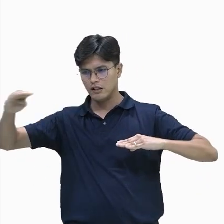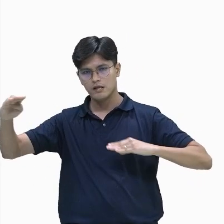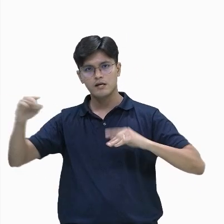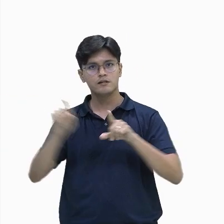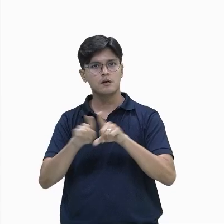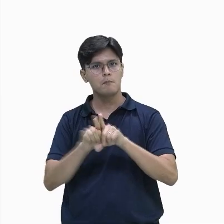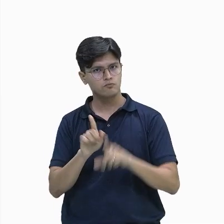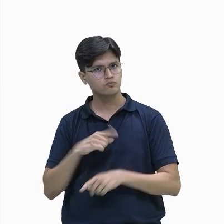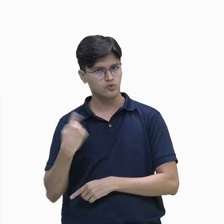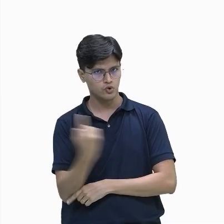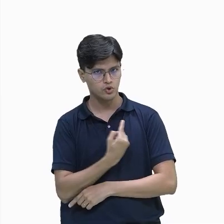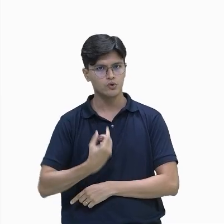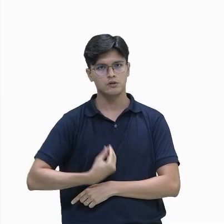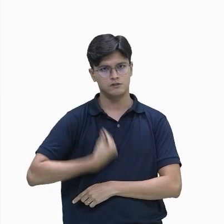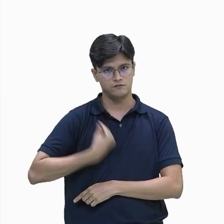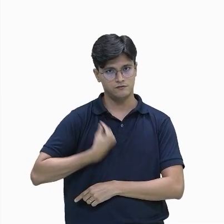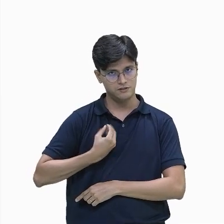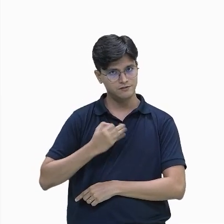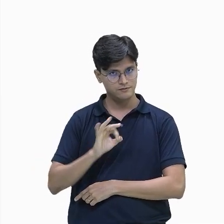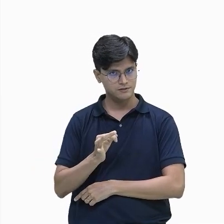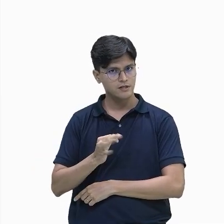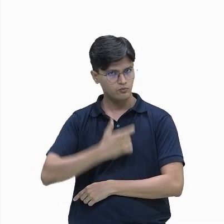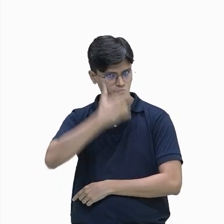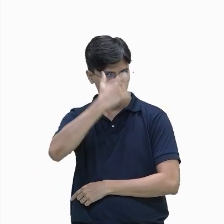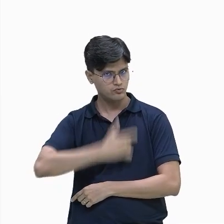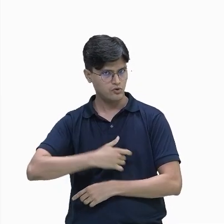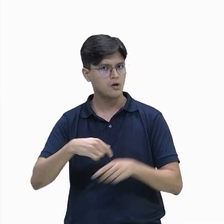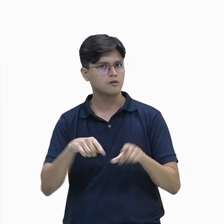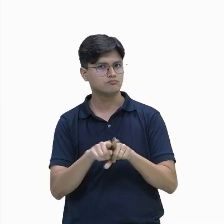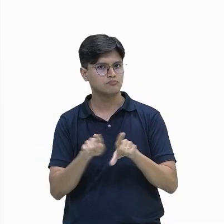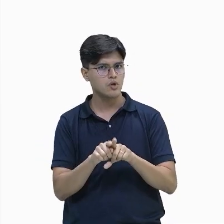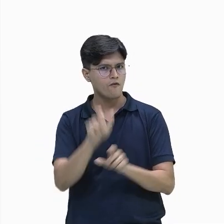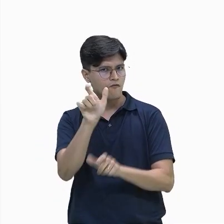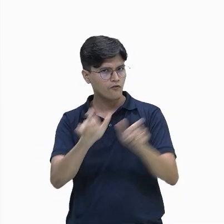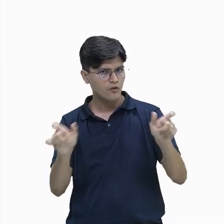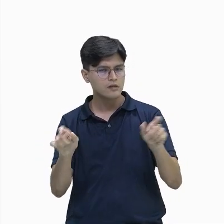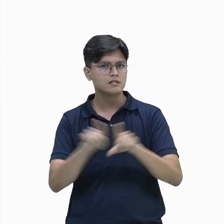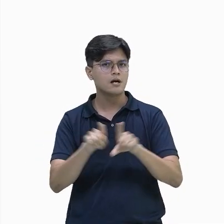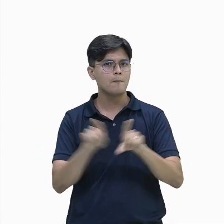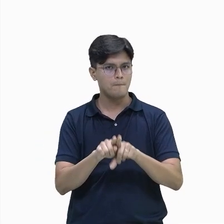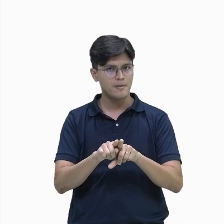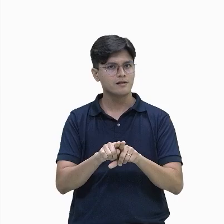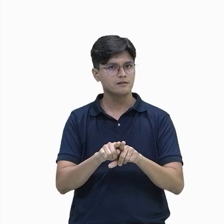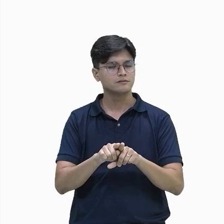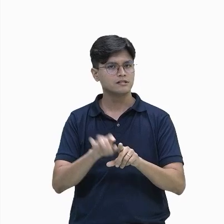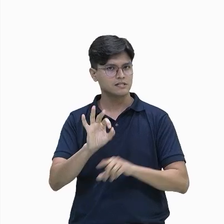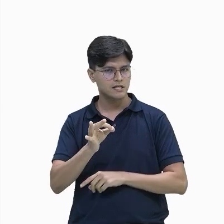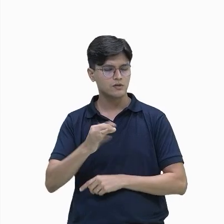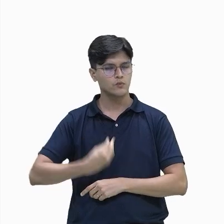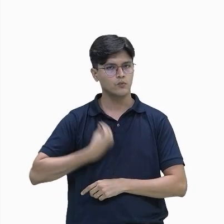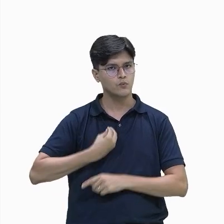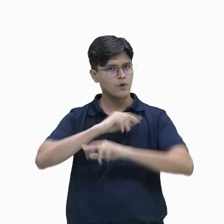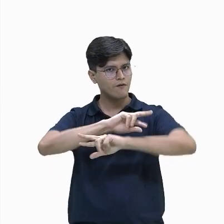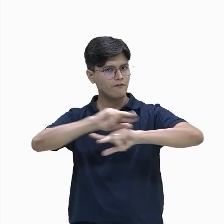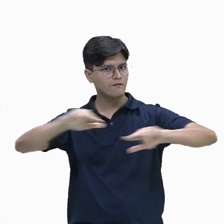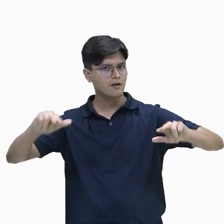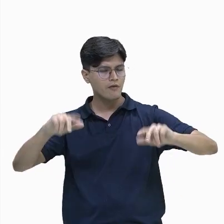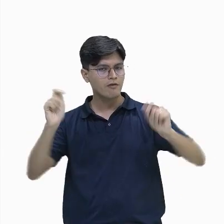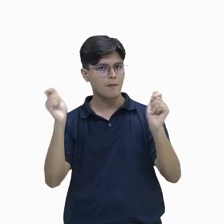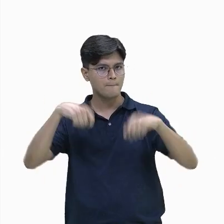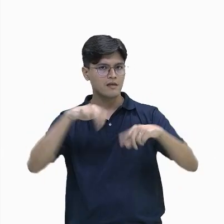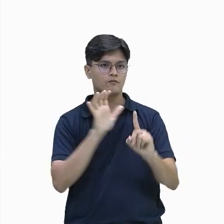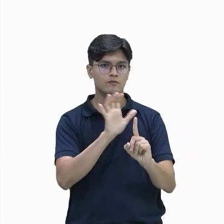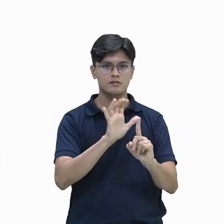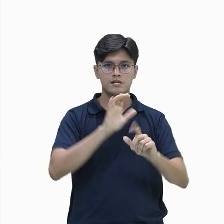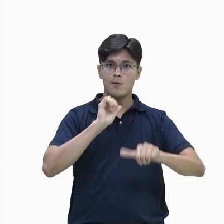Então, a gente se inclui nisso, tá? Não somente o ser humano, mas os seres vivos de uma forma geral. Aí a